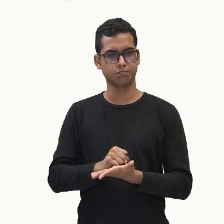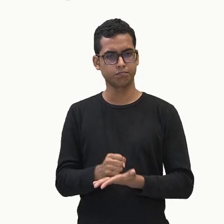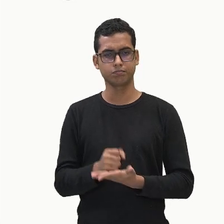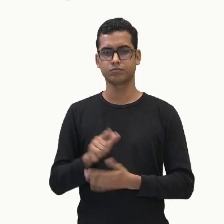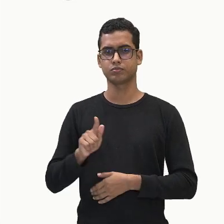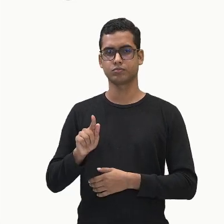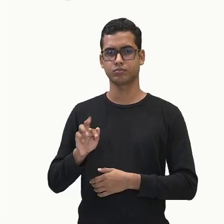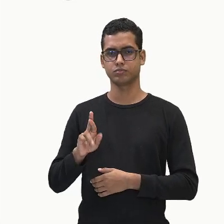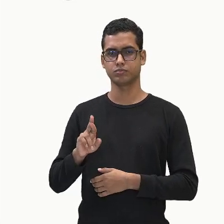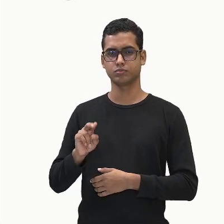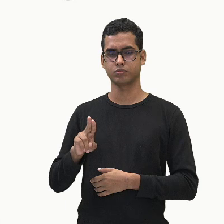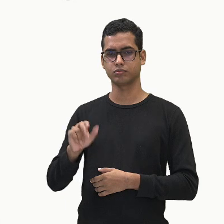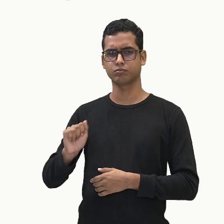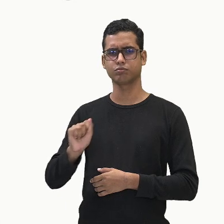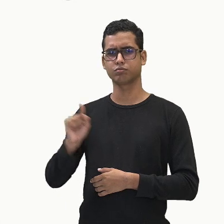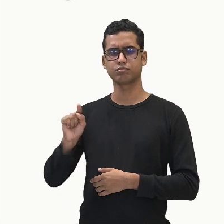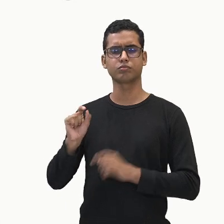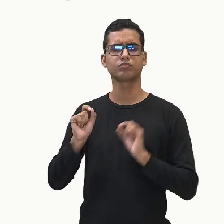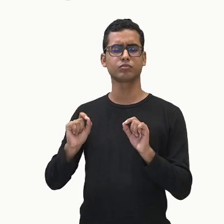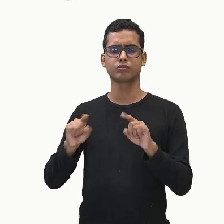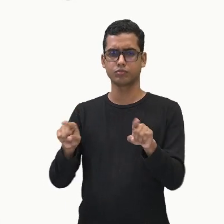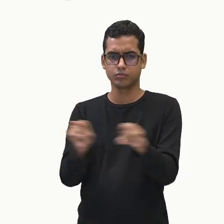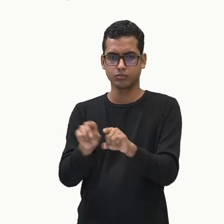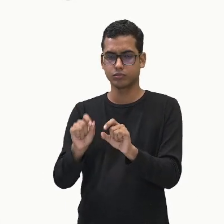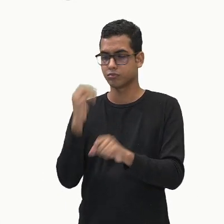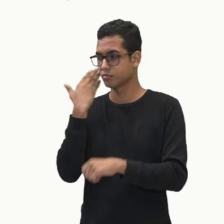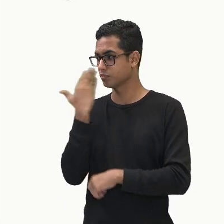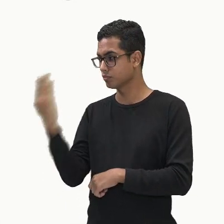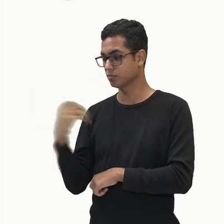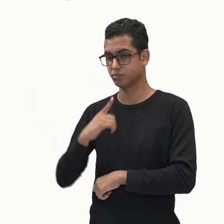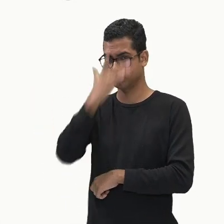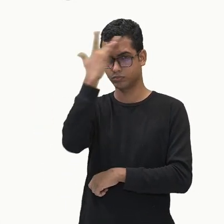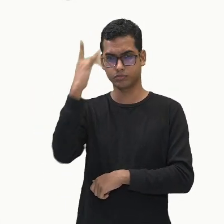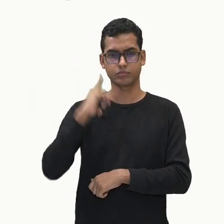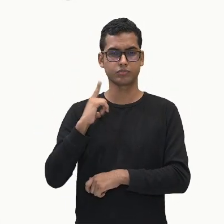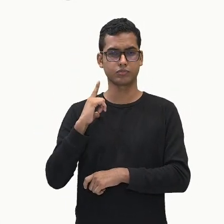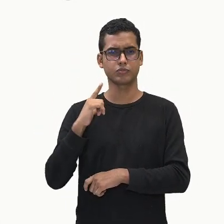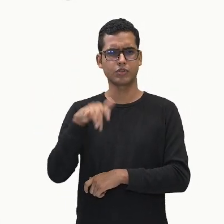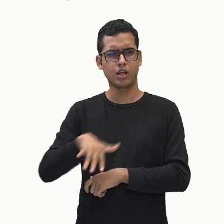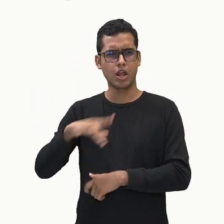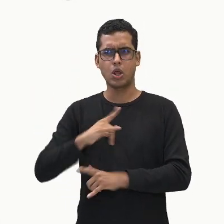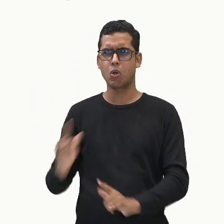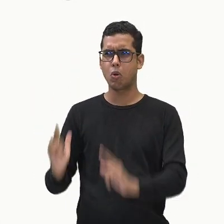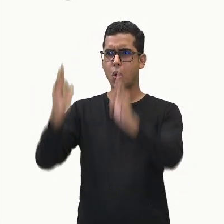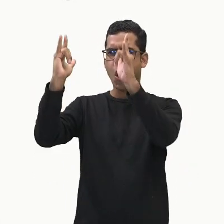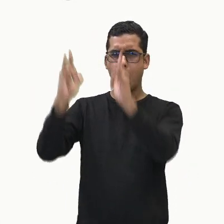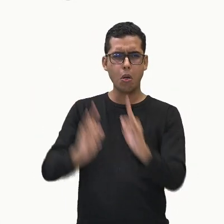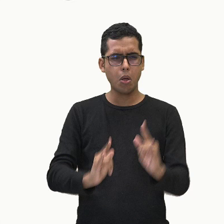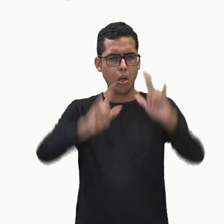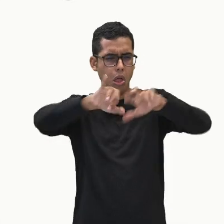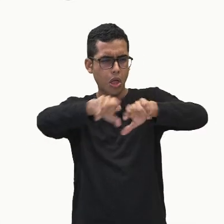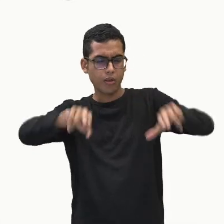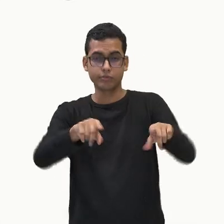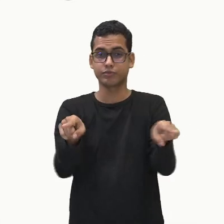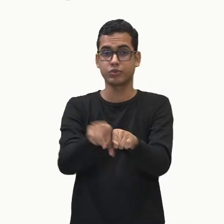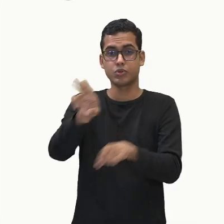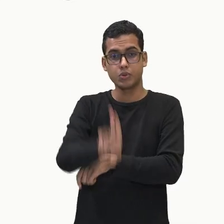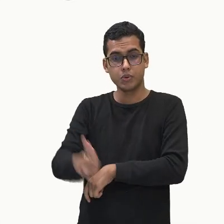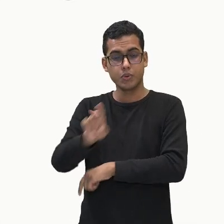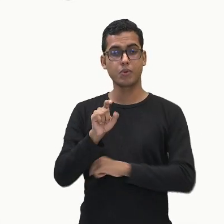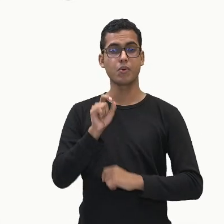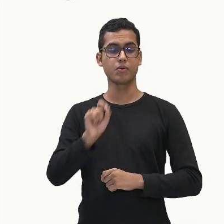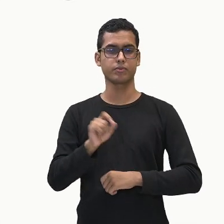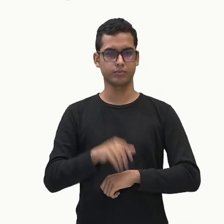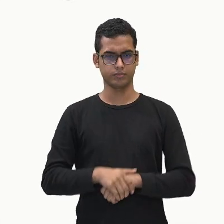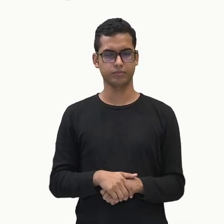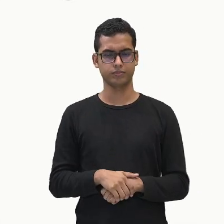mover materiais ou pessoas. Então, aquelas obras que são muito grandes, então eles vão utilizar aí os